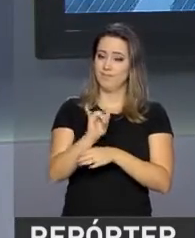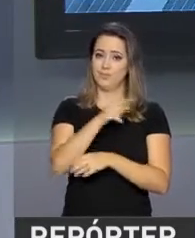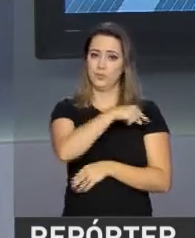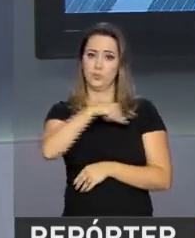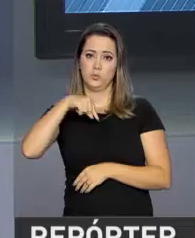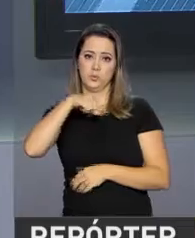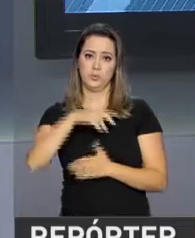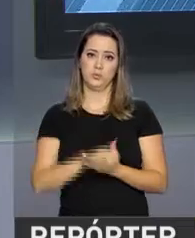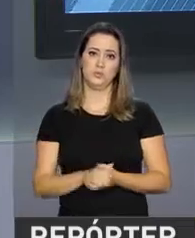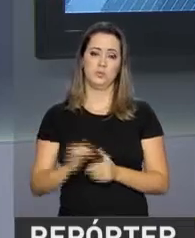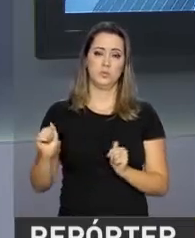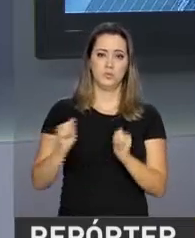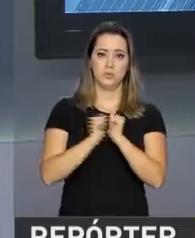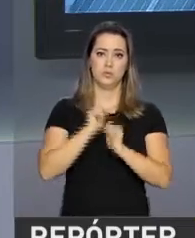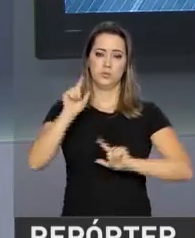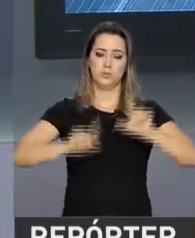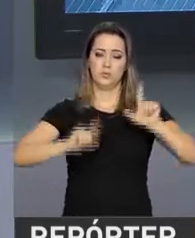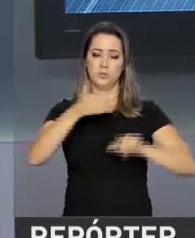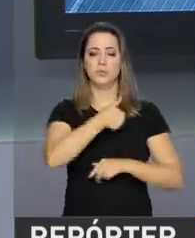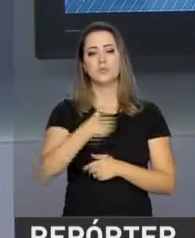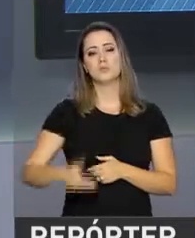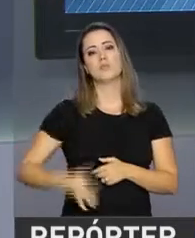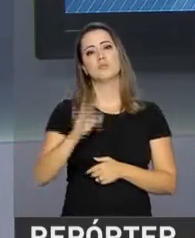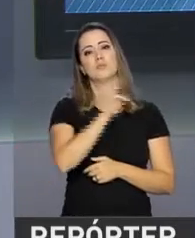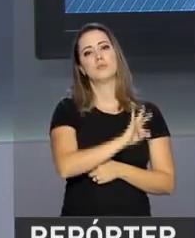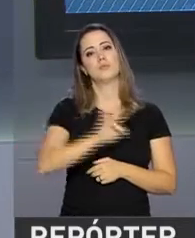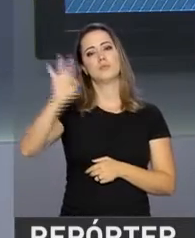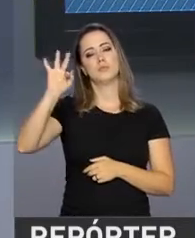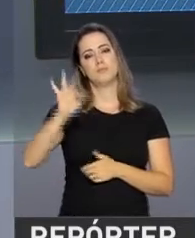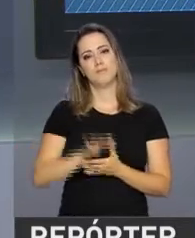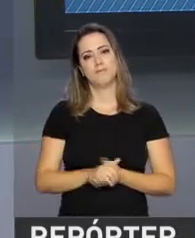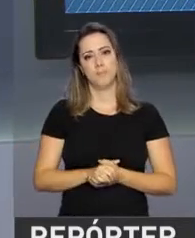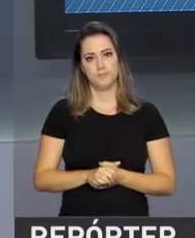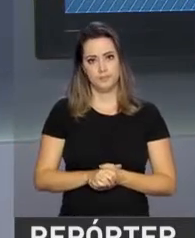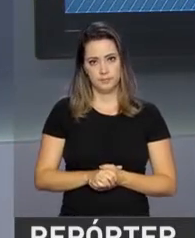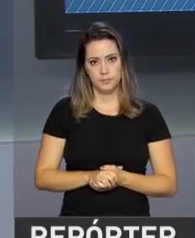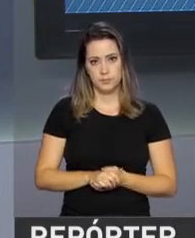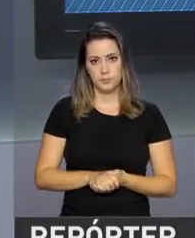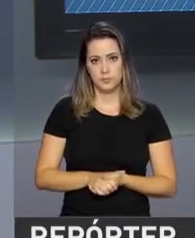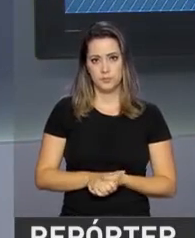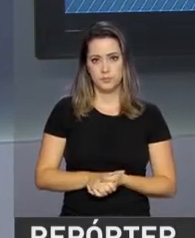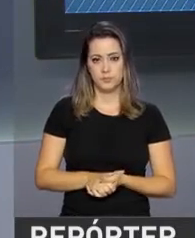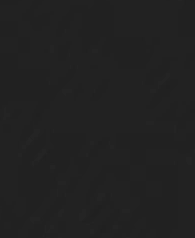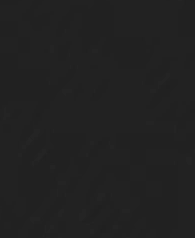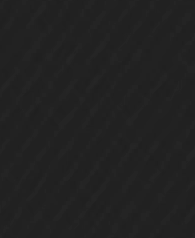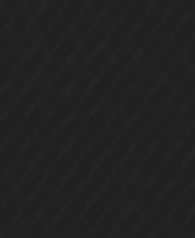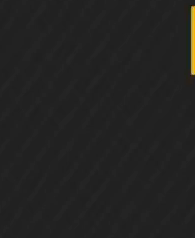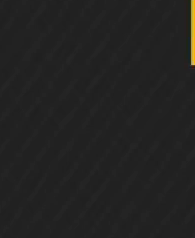reportagens no YouTube. Continue com a gente aqui na NBR, a TV do Governo Federal.